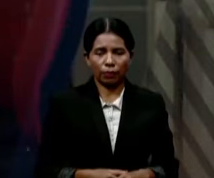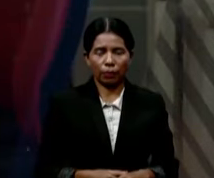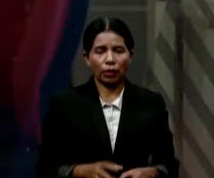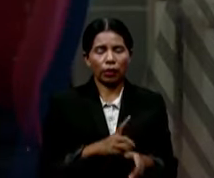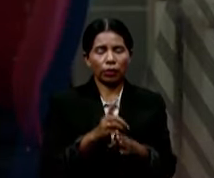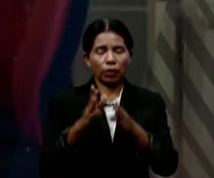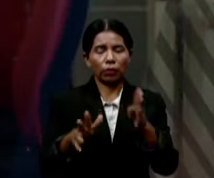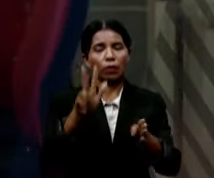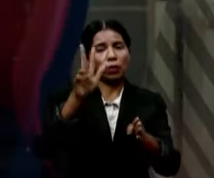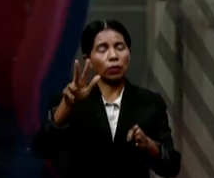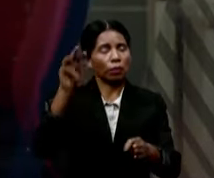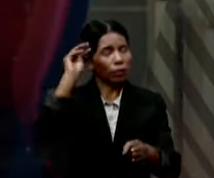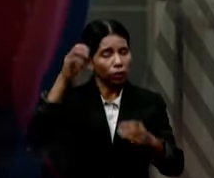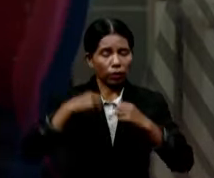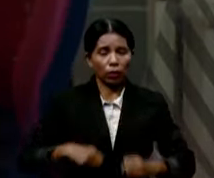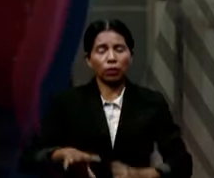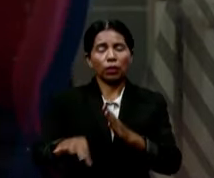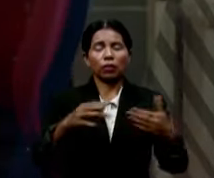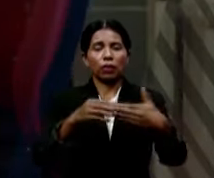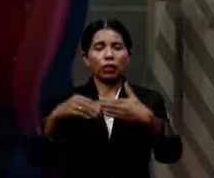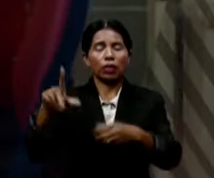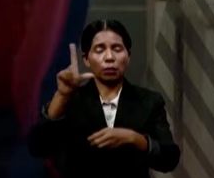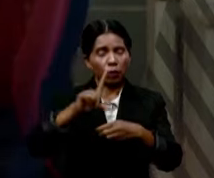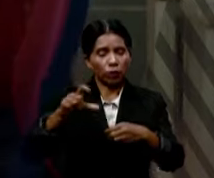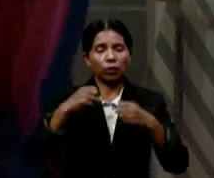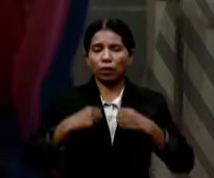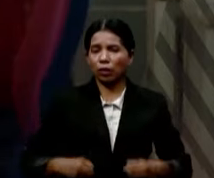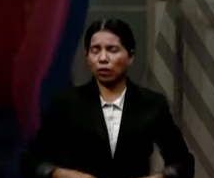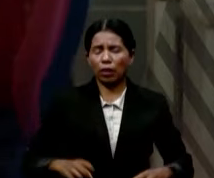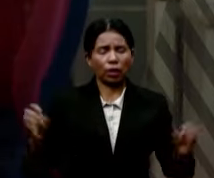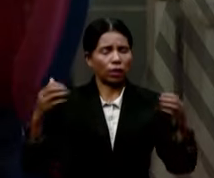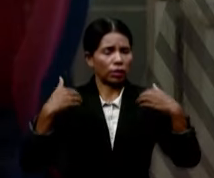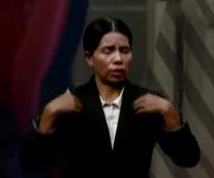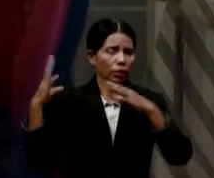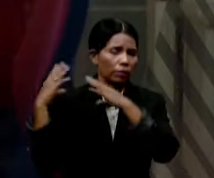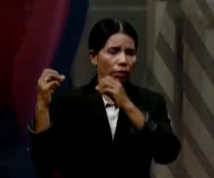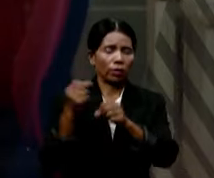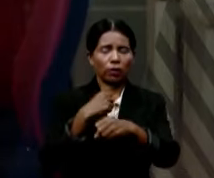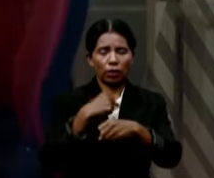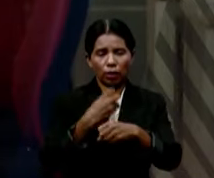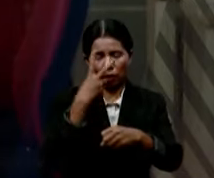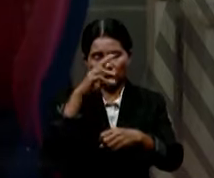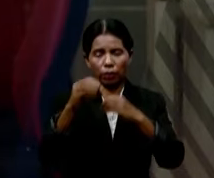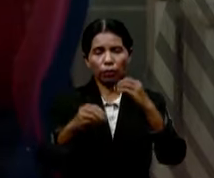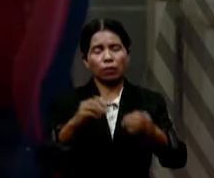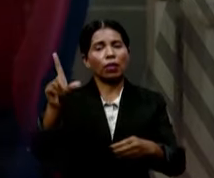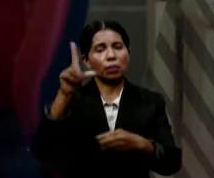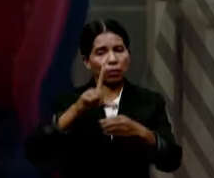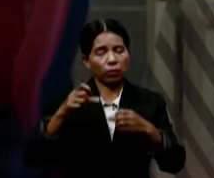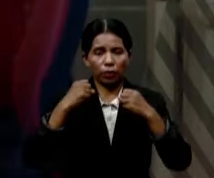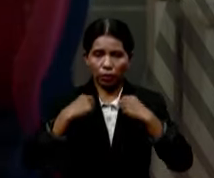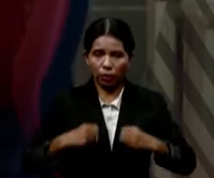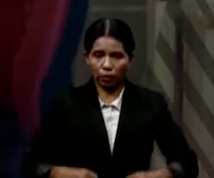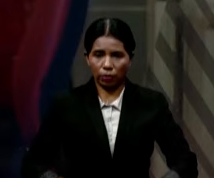Diretor Antônio, bem-ministra da Saúde no Meia, a tua líder laboratório de saúde, lá em experiência, a tua aula de gestão do laboratório de saúde.